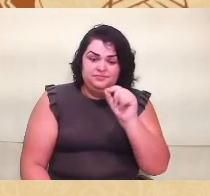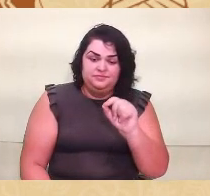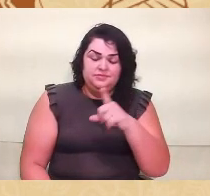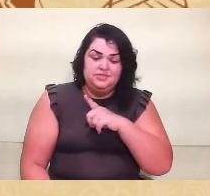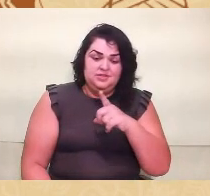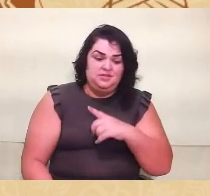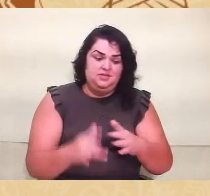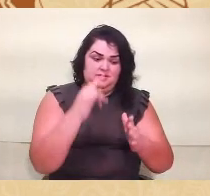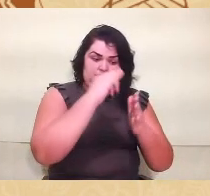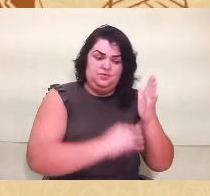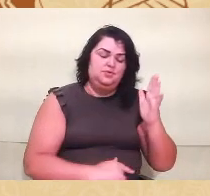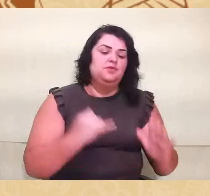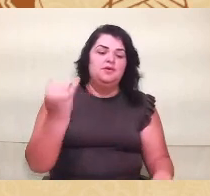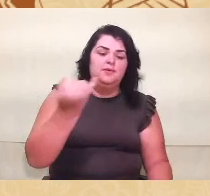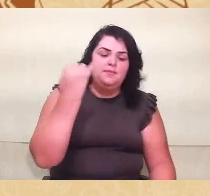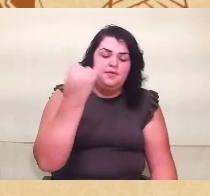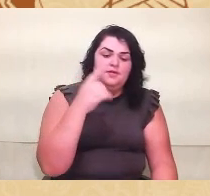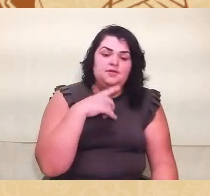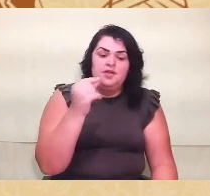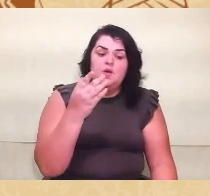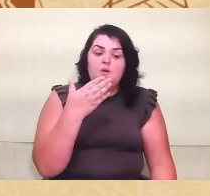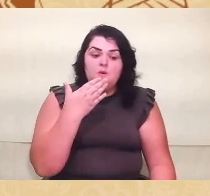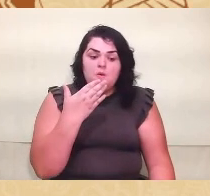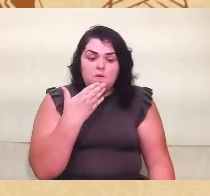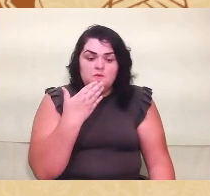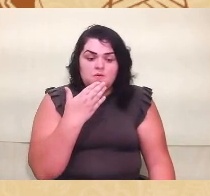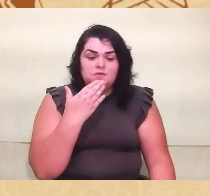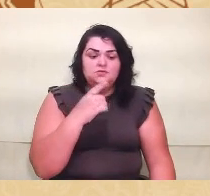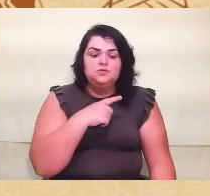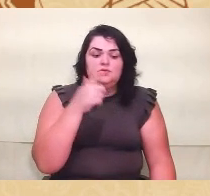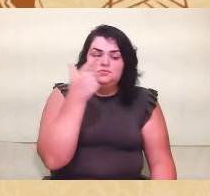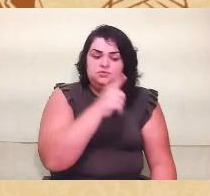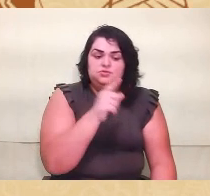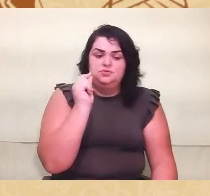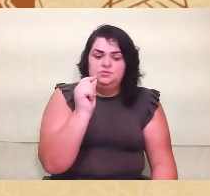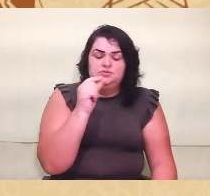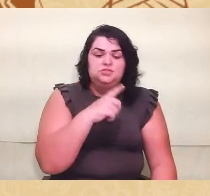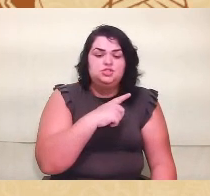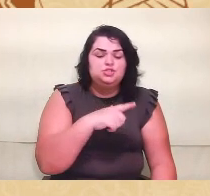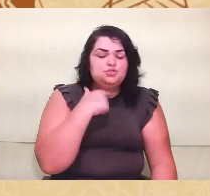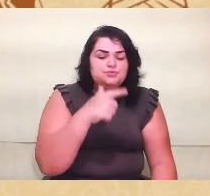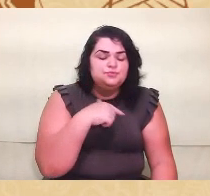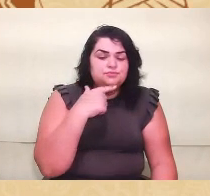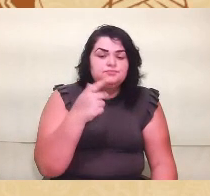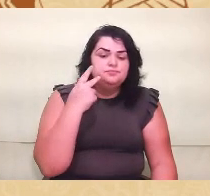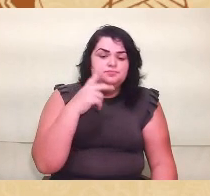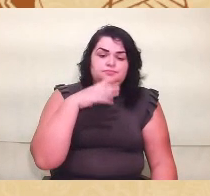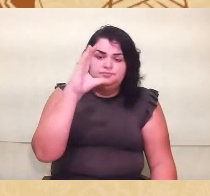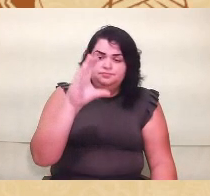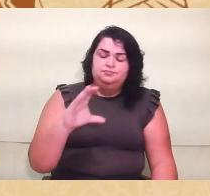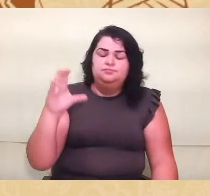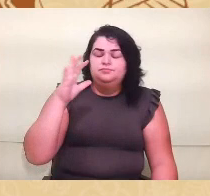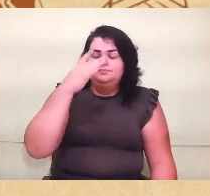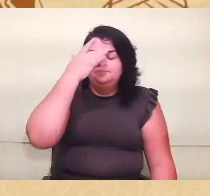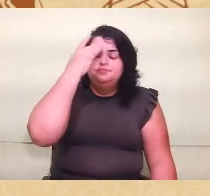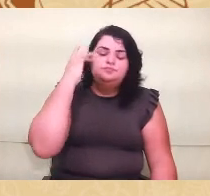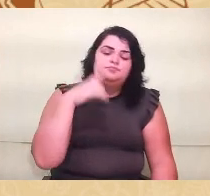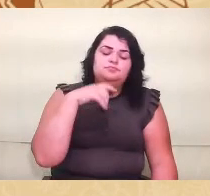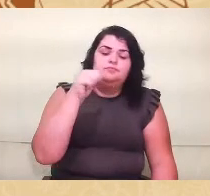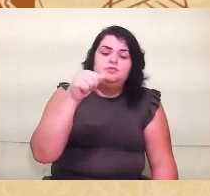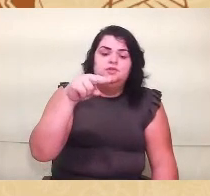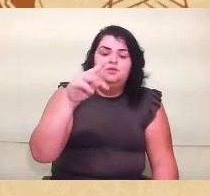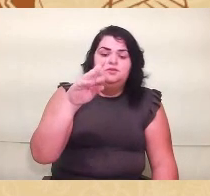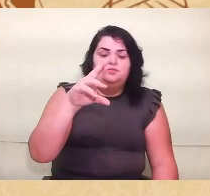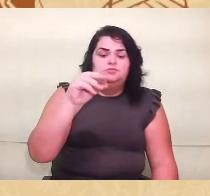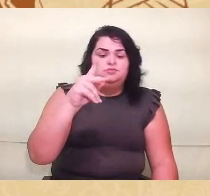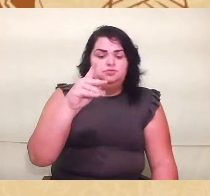se autodeclarar indígena, você não vai conseguir, você vai ter que pedir para a FUNAI mandar uma comissão de antropólogo, que absurdo, viu,